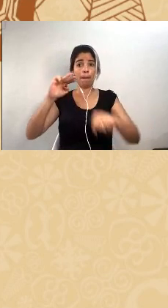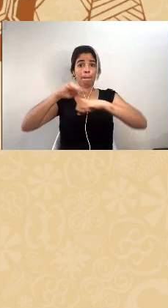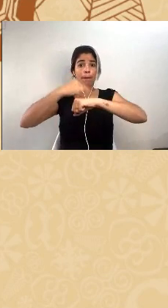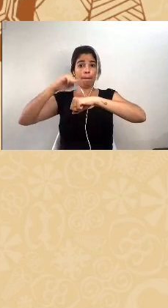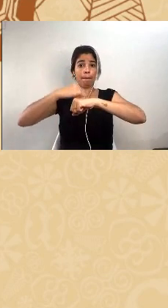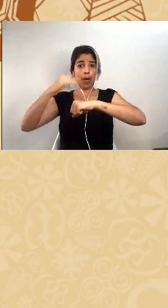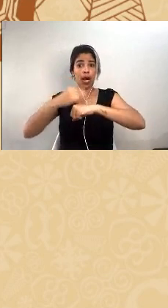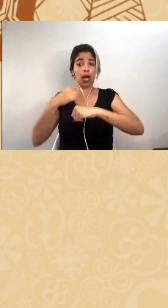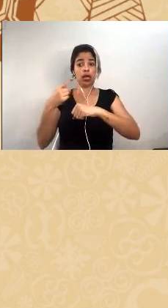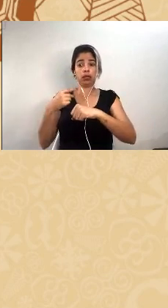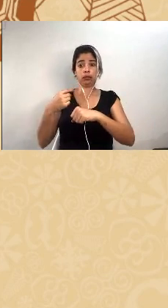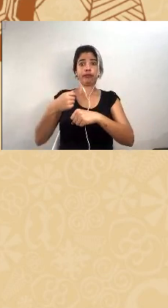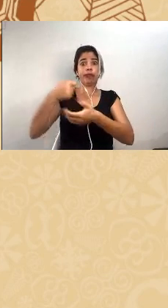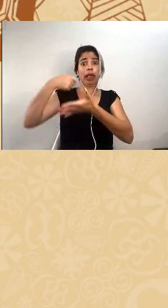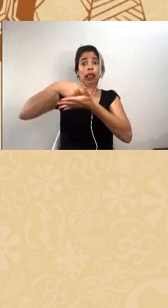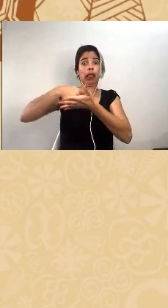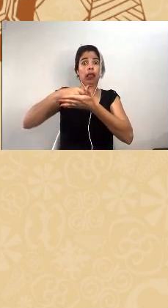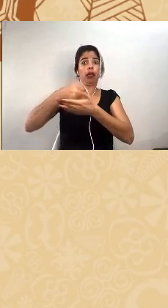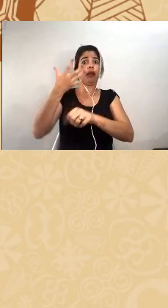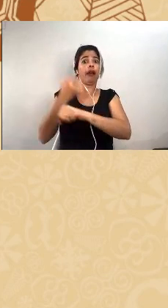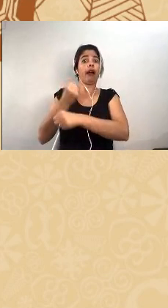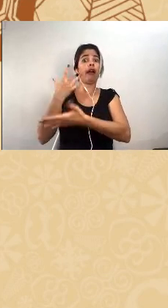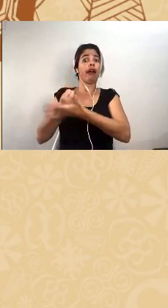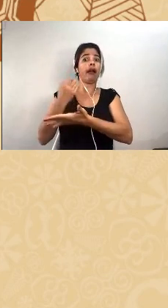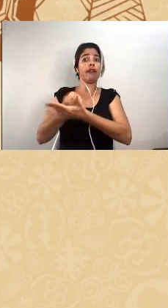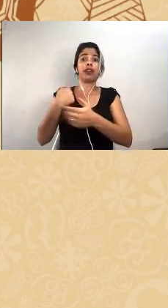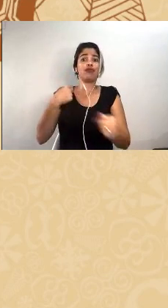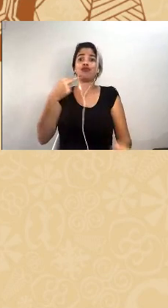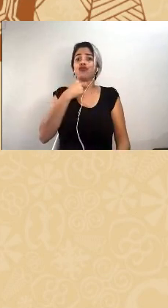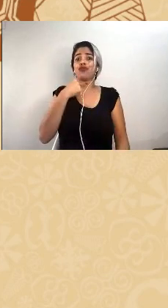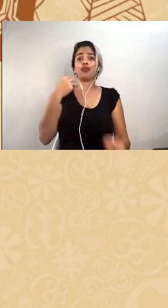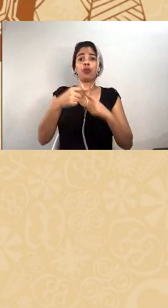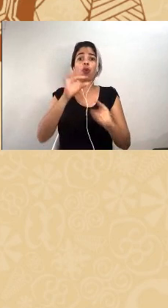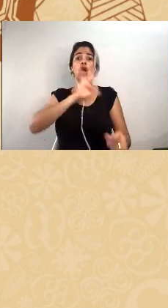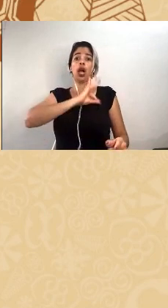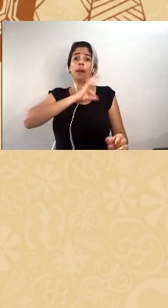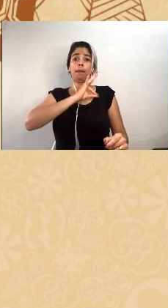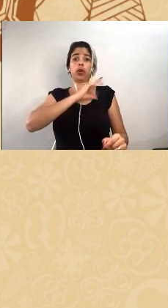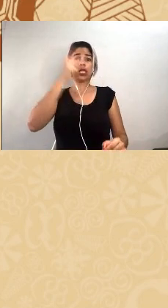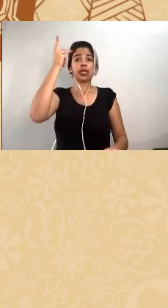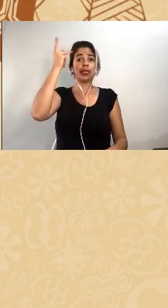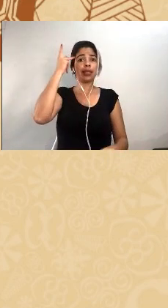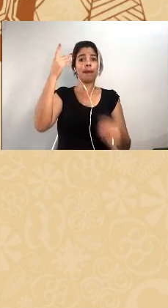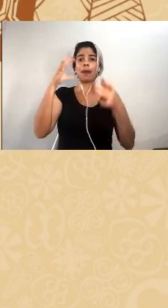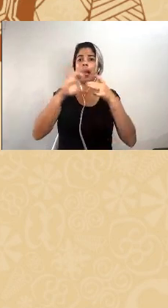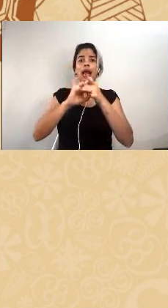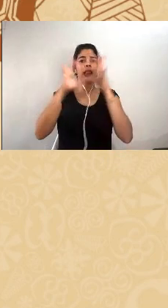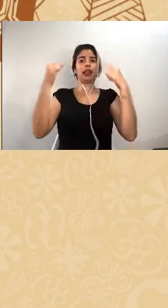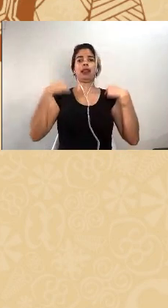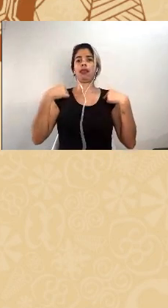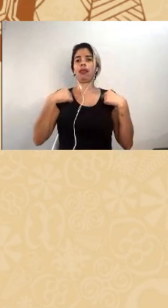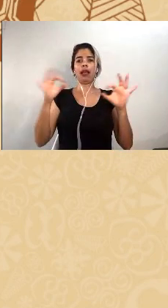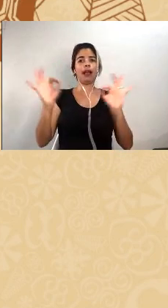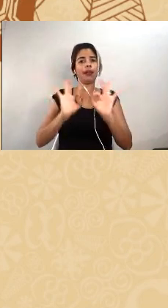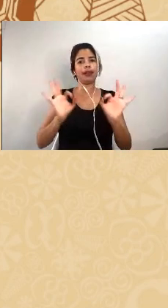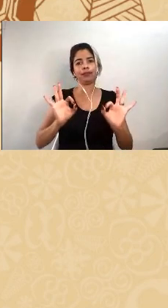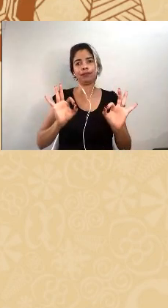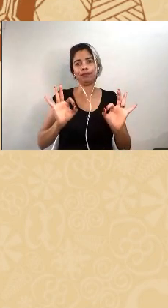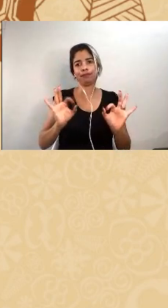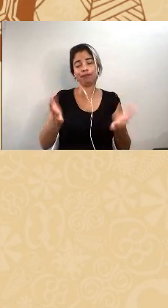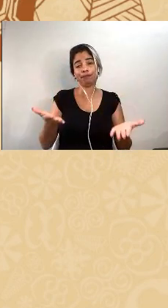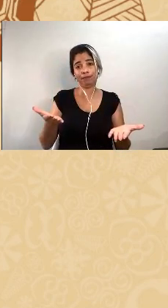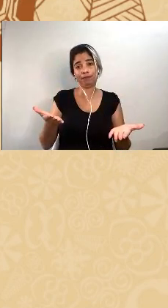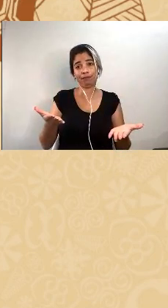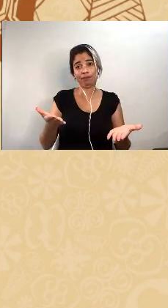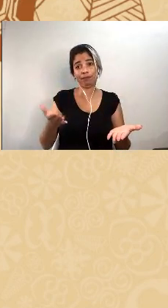os programas para eu gravar. E eu não posso ir para casa gravar, porque a polícia de São Paulo não deixa eu me locomover.